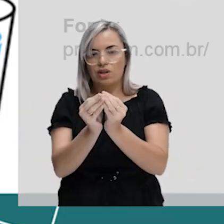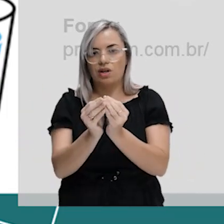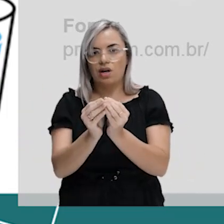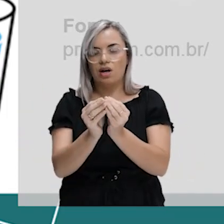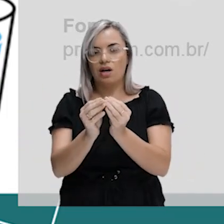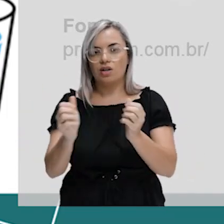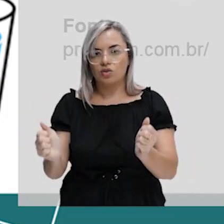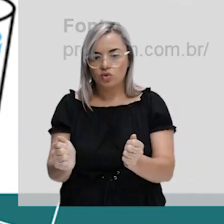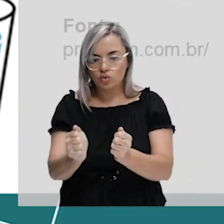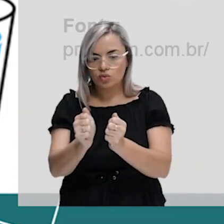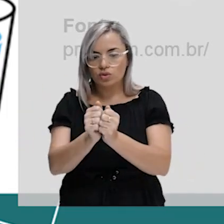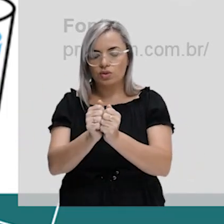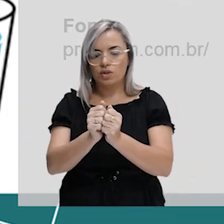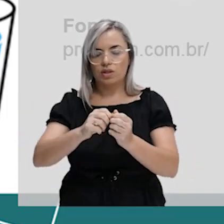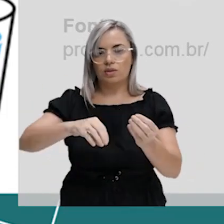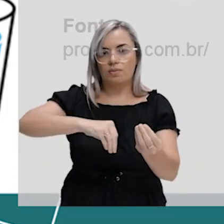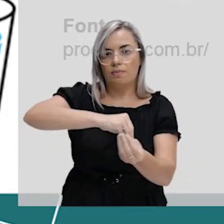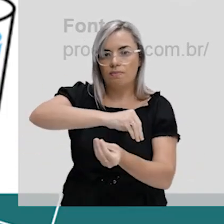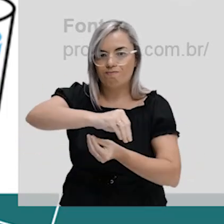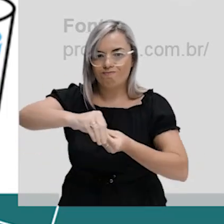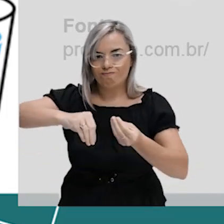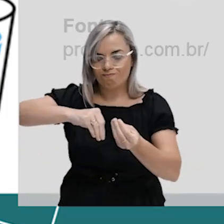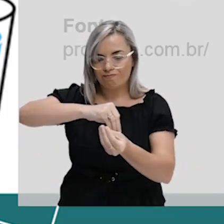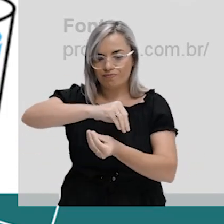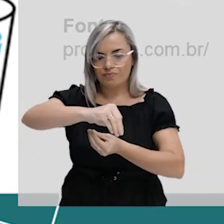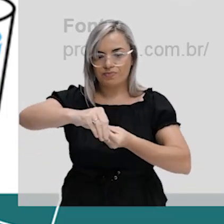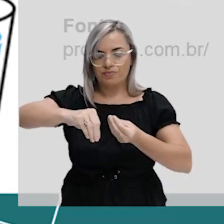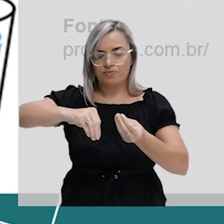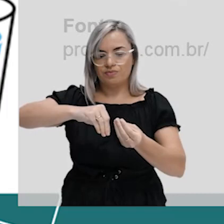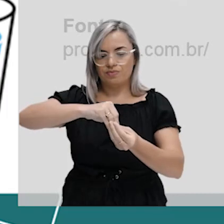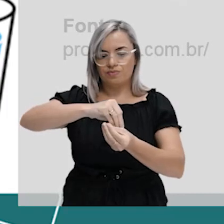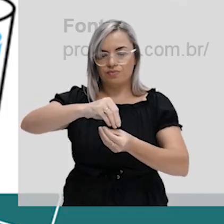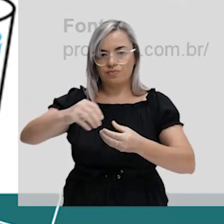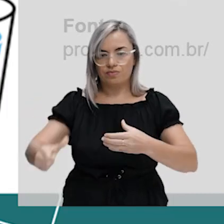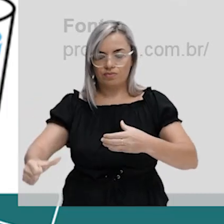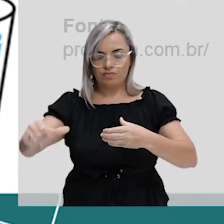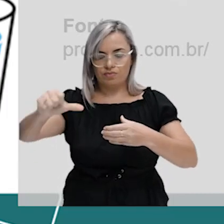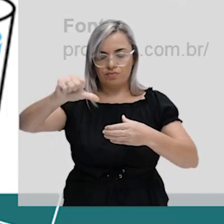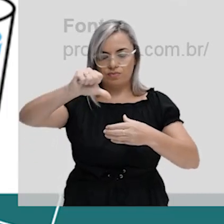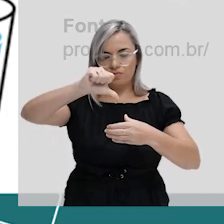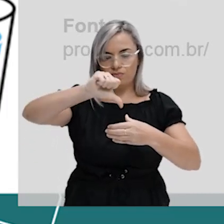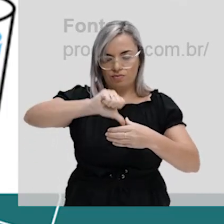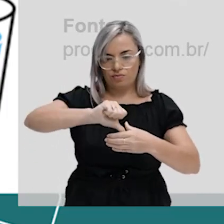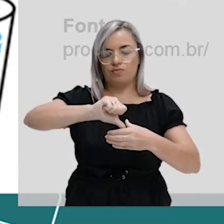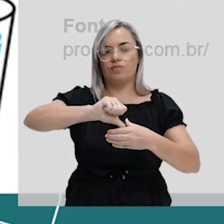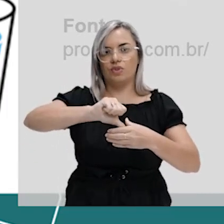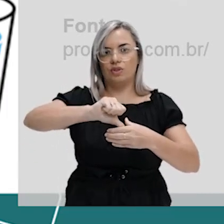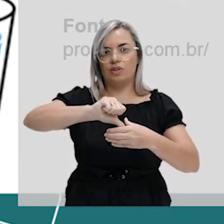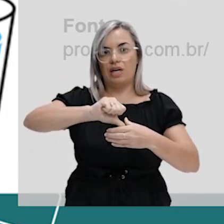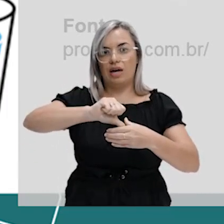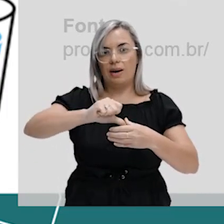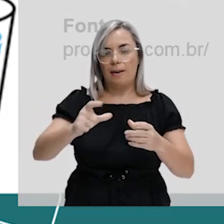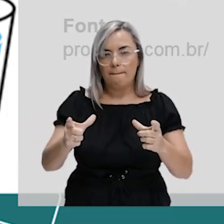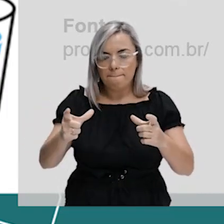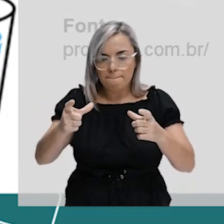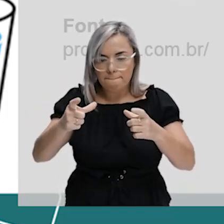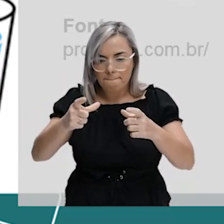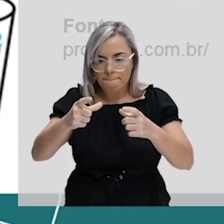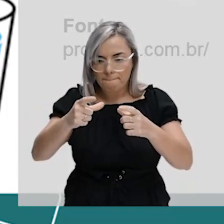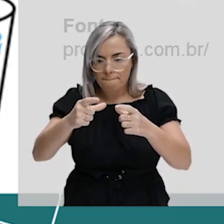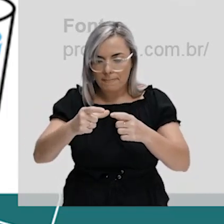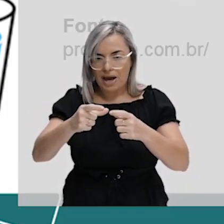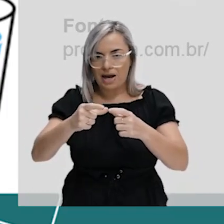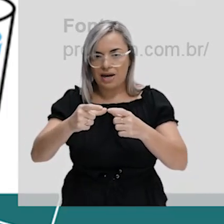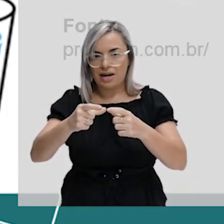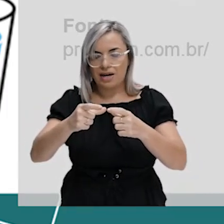se difundir, ou seja, ele vai migrar de onde ele está mais concentrado para onde